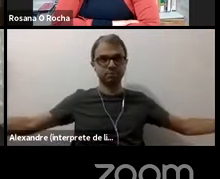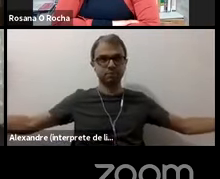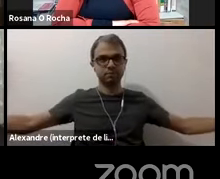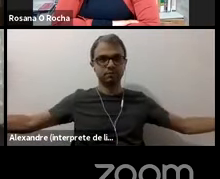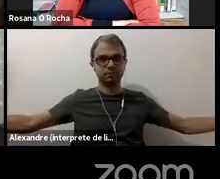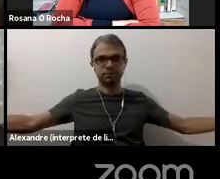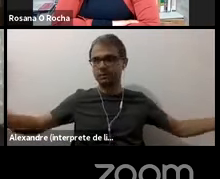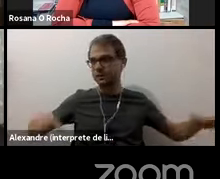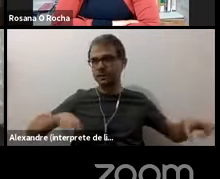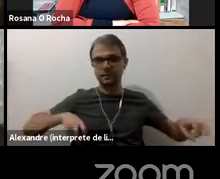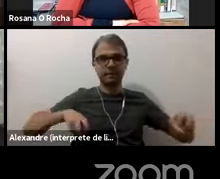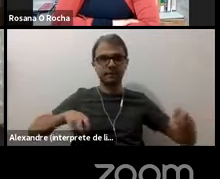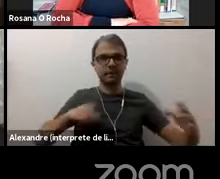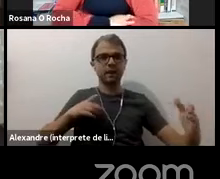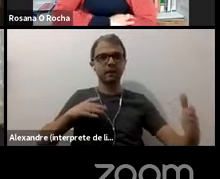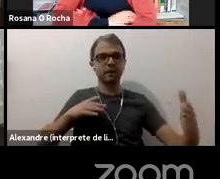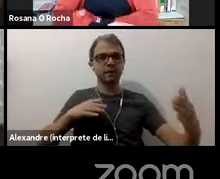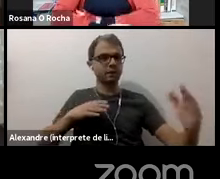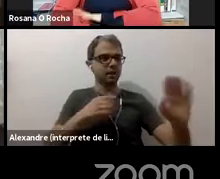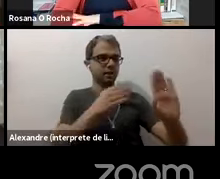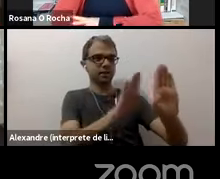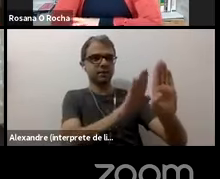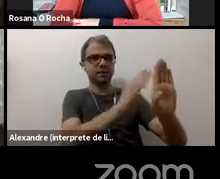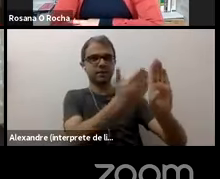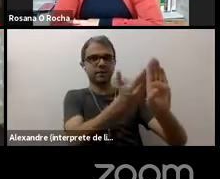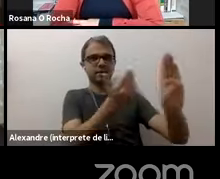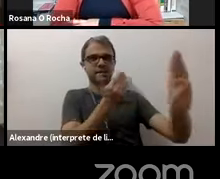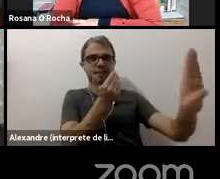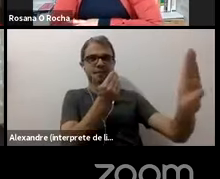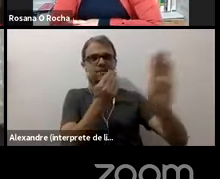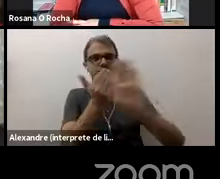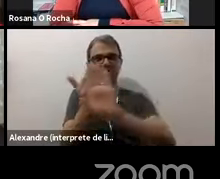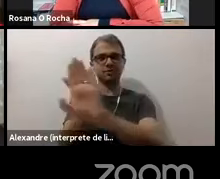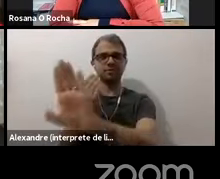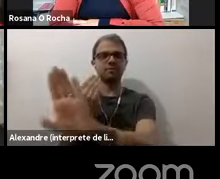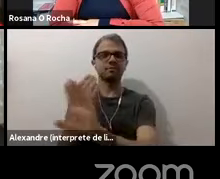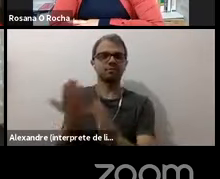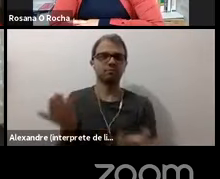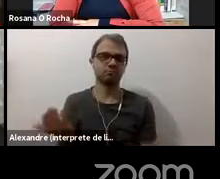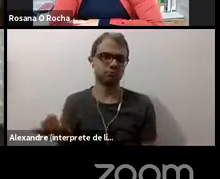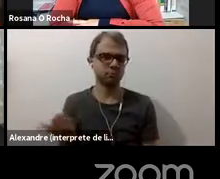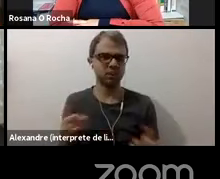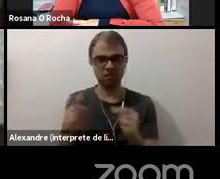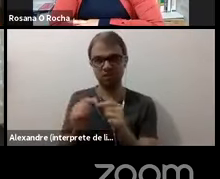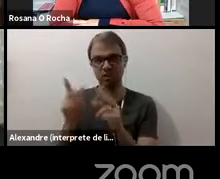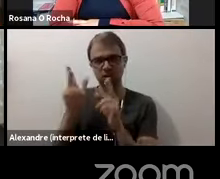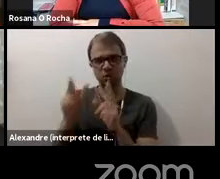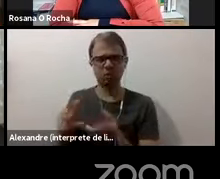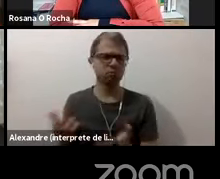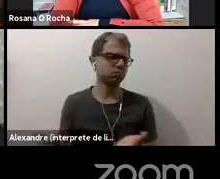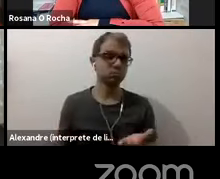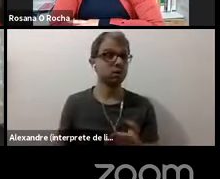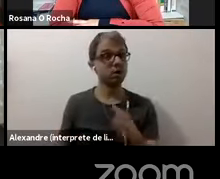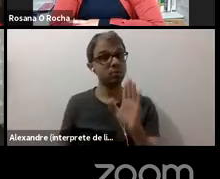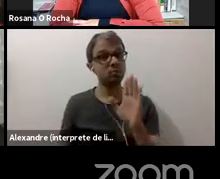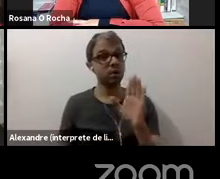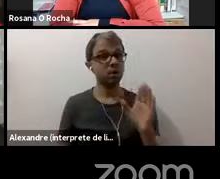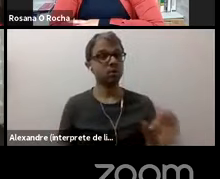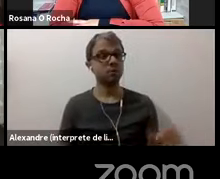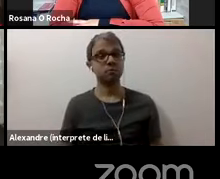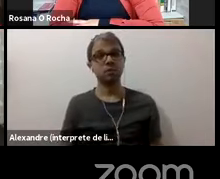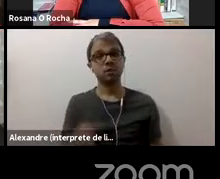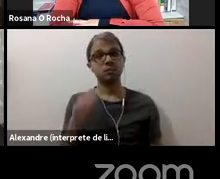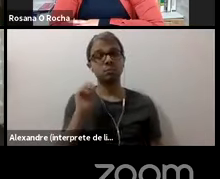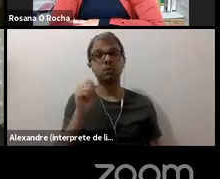esses bambolês circulando pelas escolas, mas eu não digo isso, mas você ter a possibilidade de